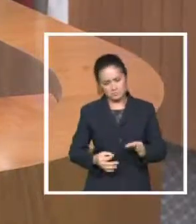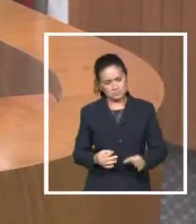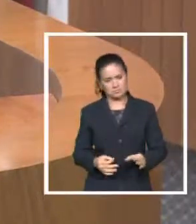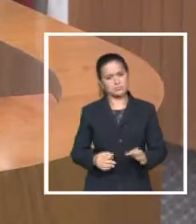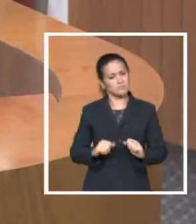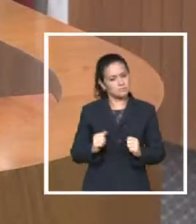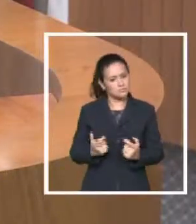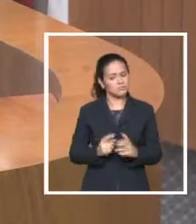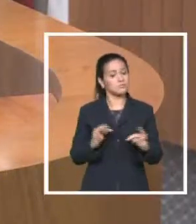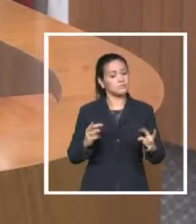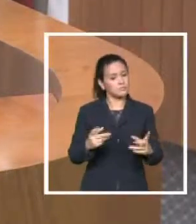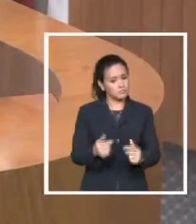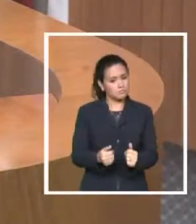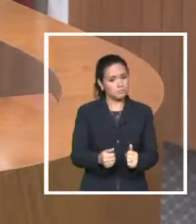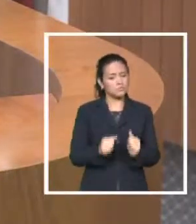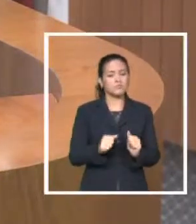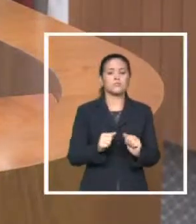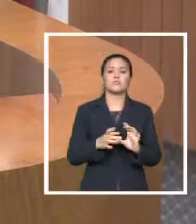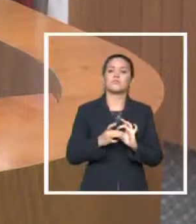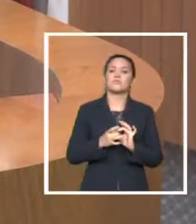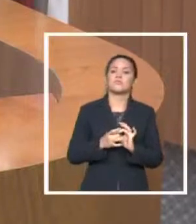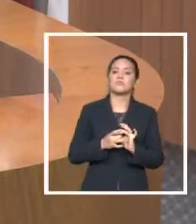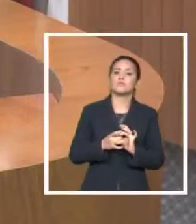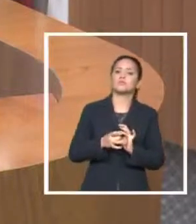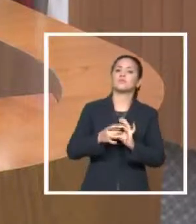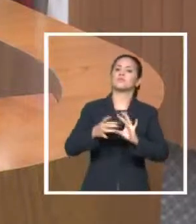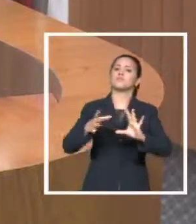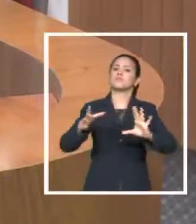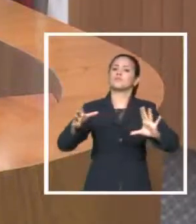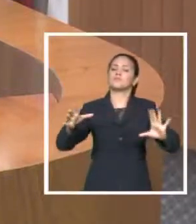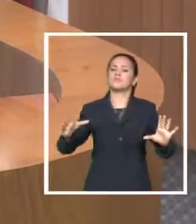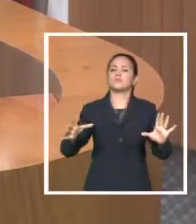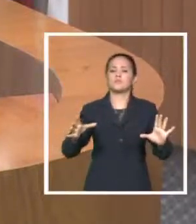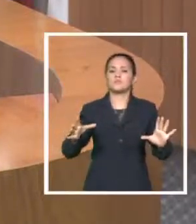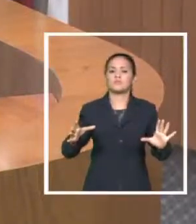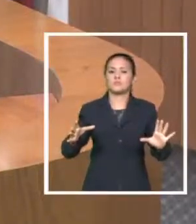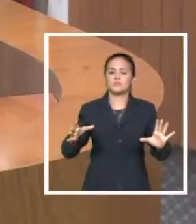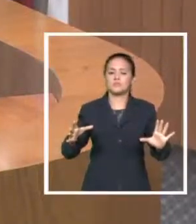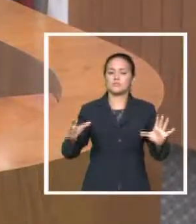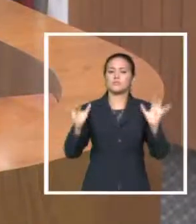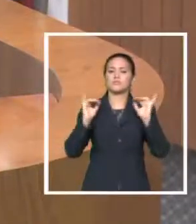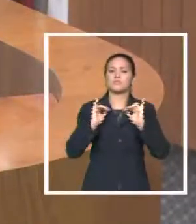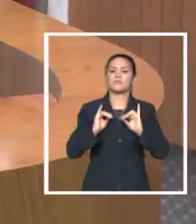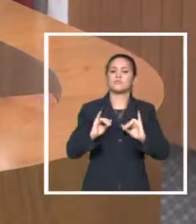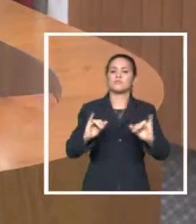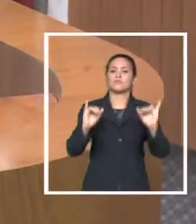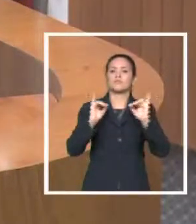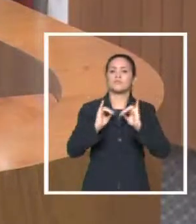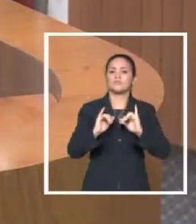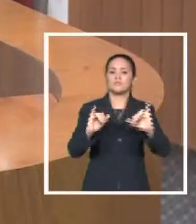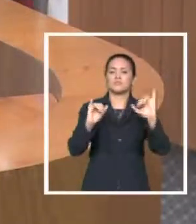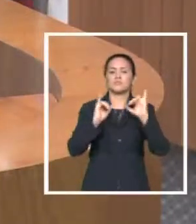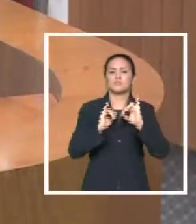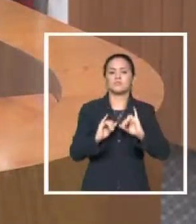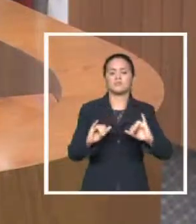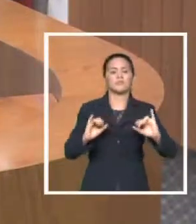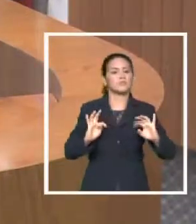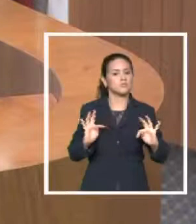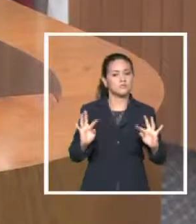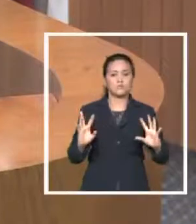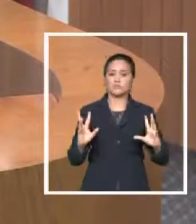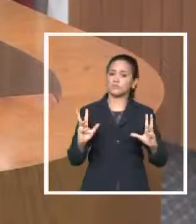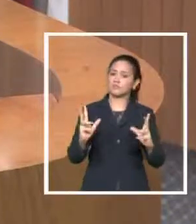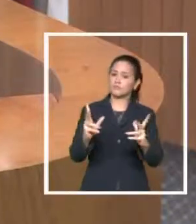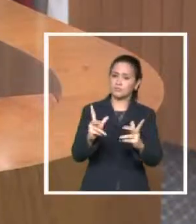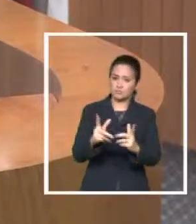a livre e espontânea disponibilização de todas as informações